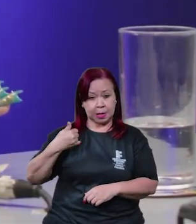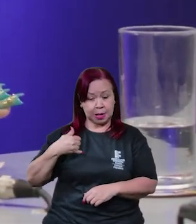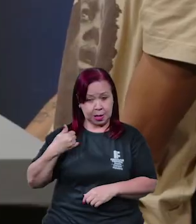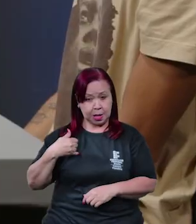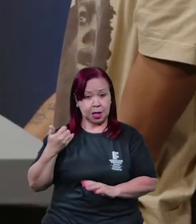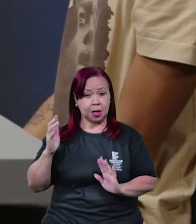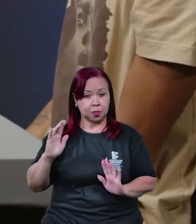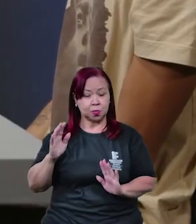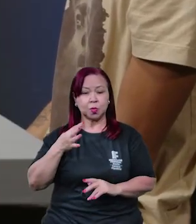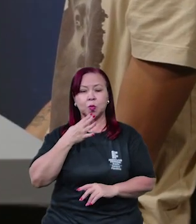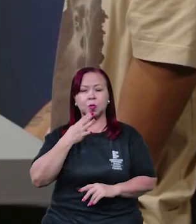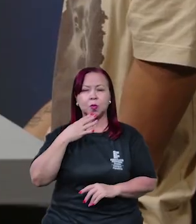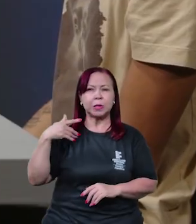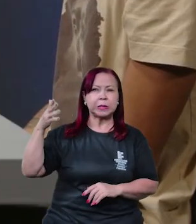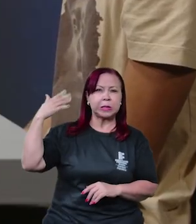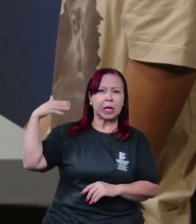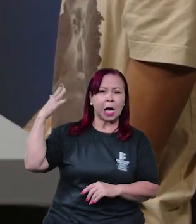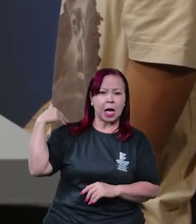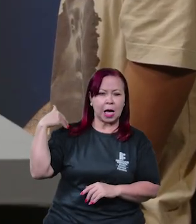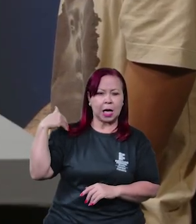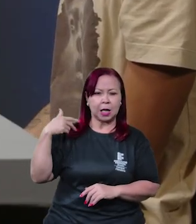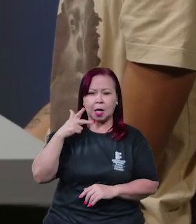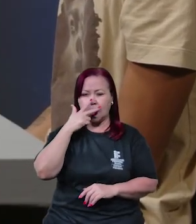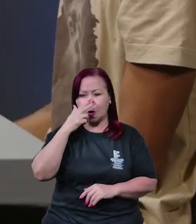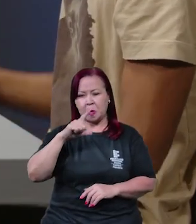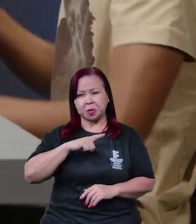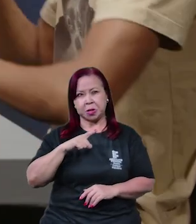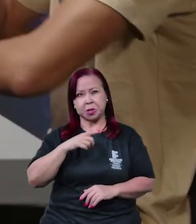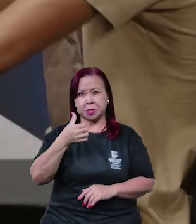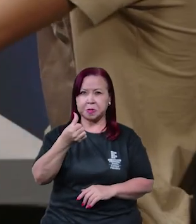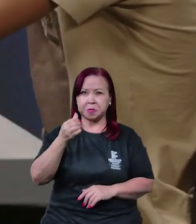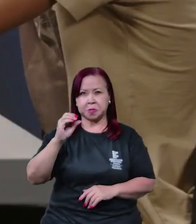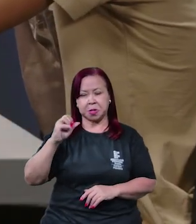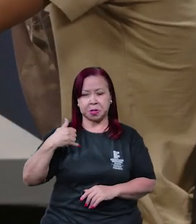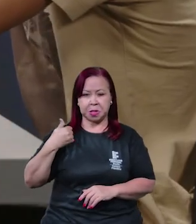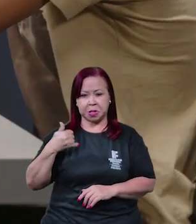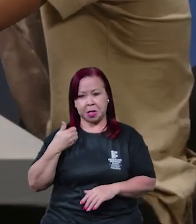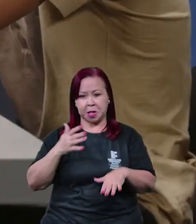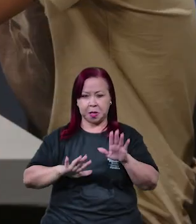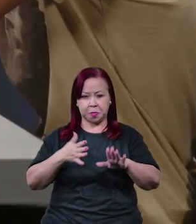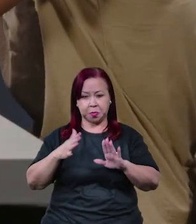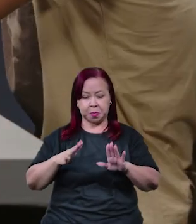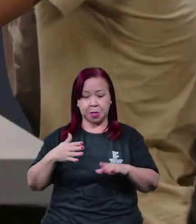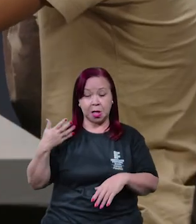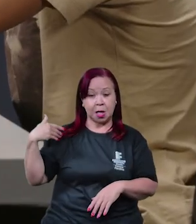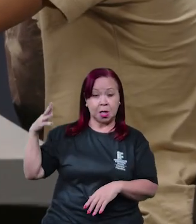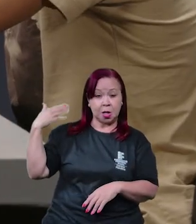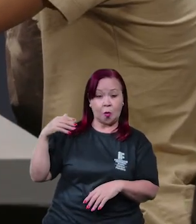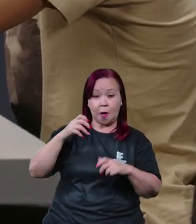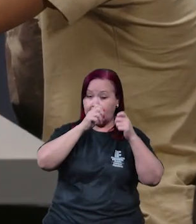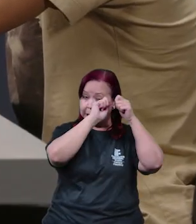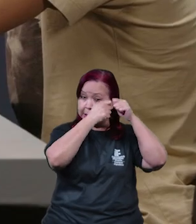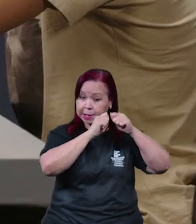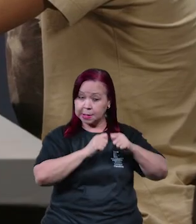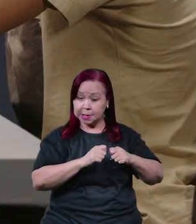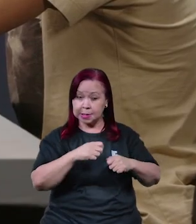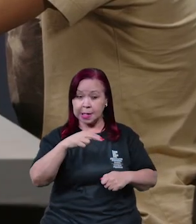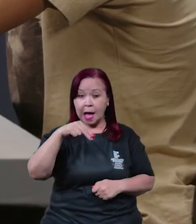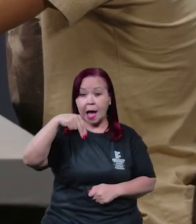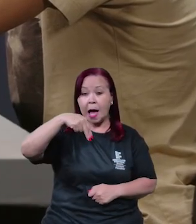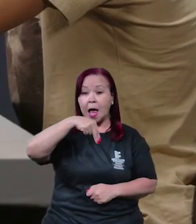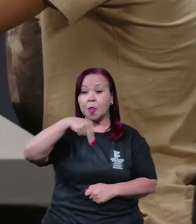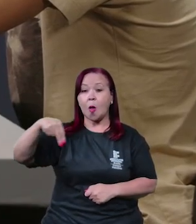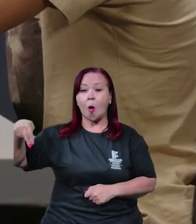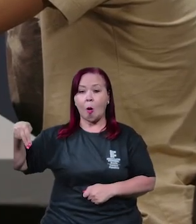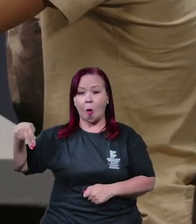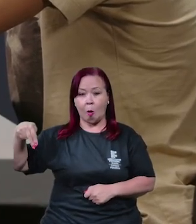eu acho que 70. 70 anos. Quando eu conheci ela, eu acho que ela tinha ali uns 60, por causa que eu era transista da. Ai, gente, eu